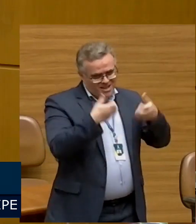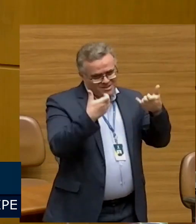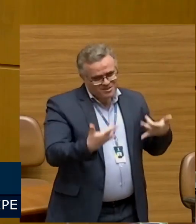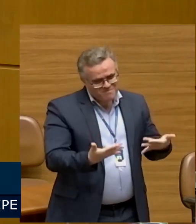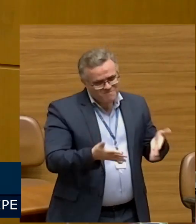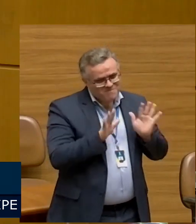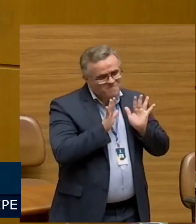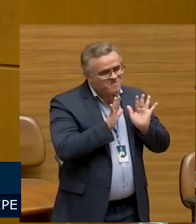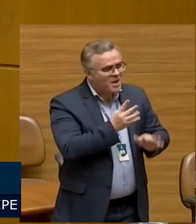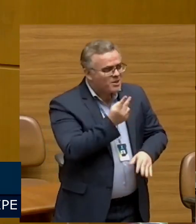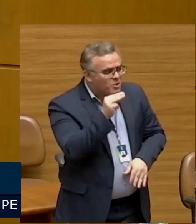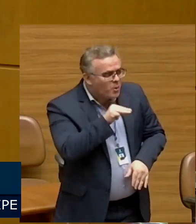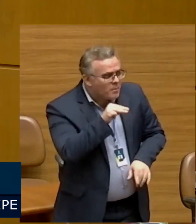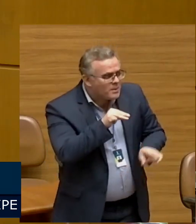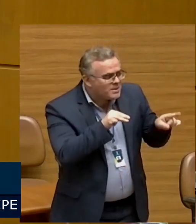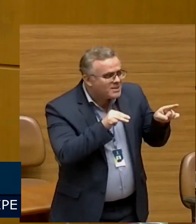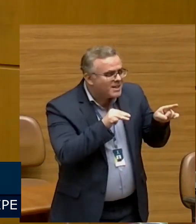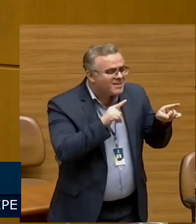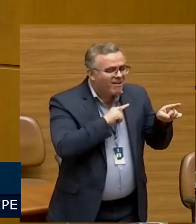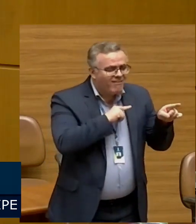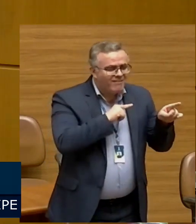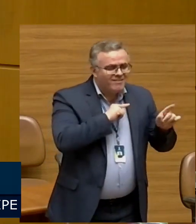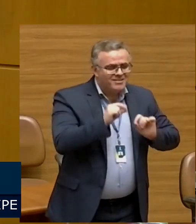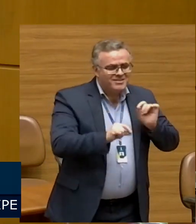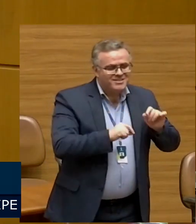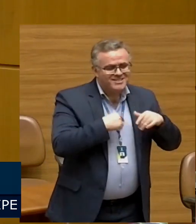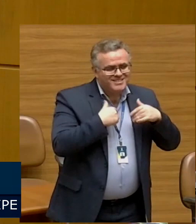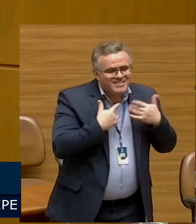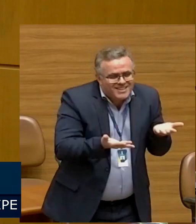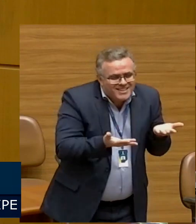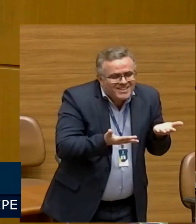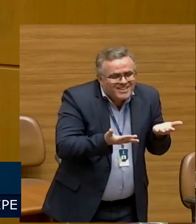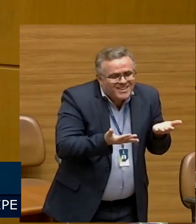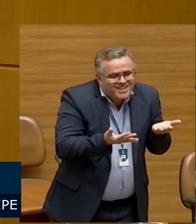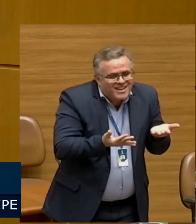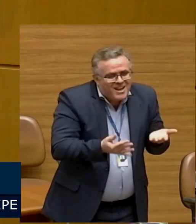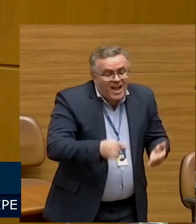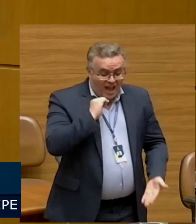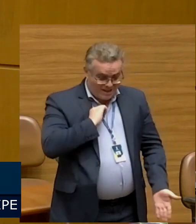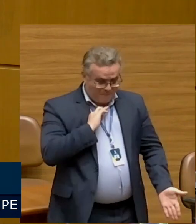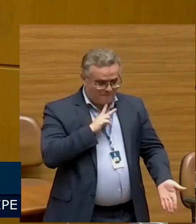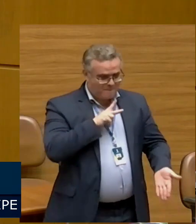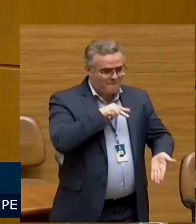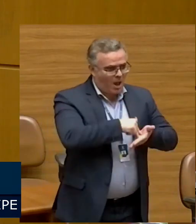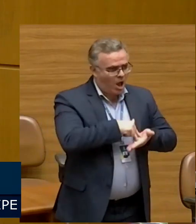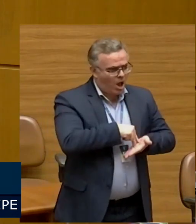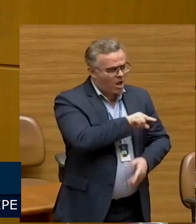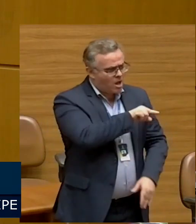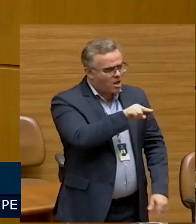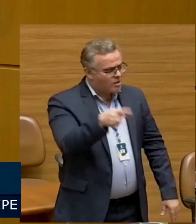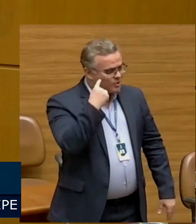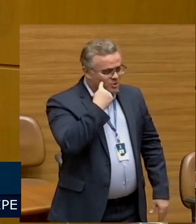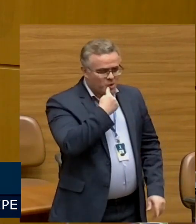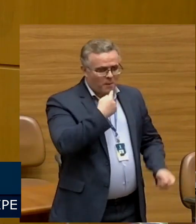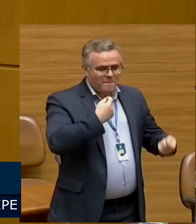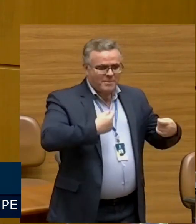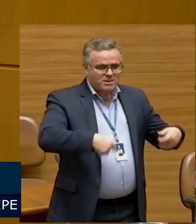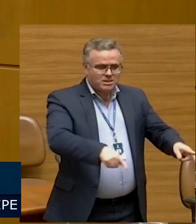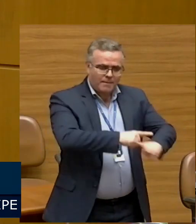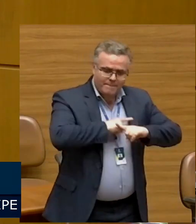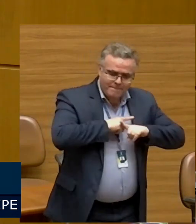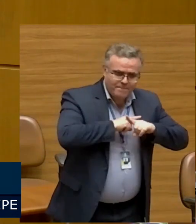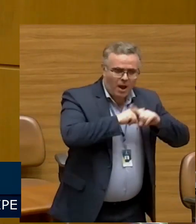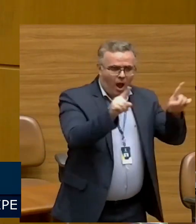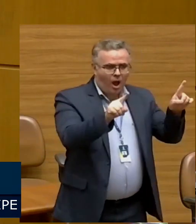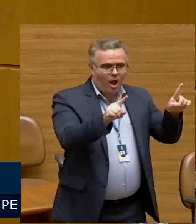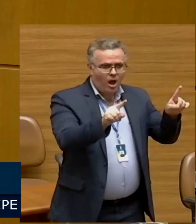deixo mais 2 minutos aí, porque acredito que quem tem que ter o espaço de fala aqui são as pessoas surdas nesse espaço,